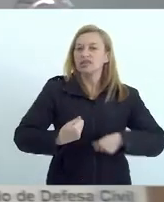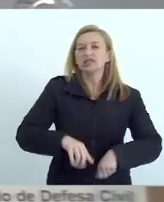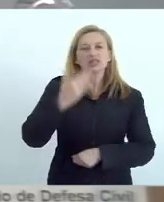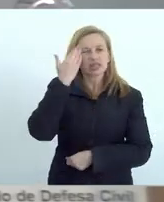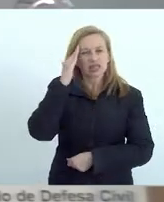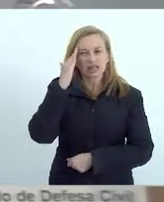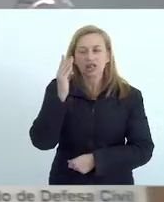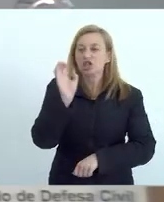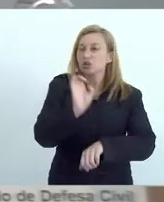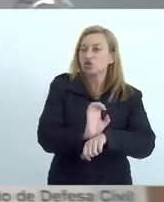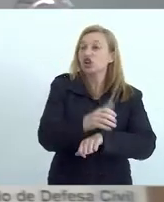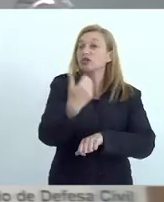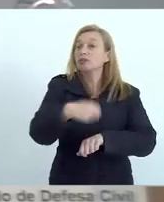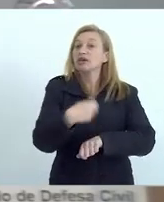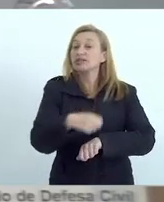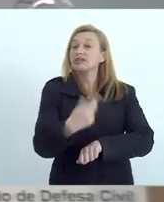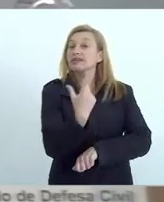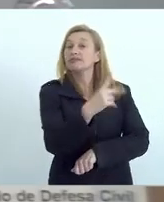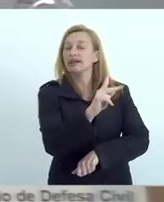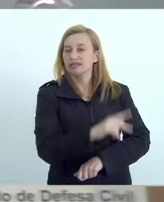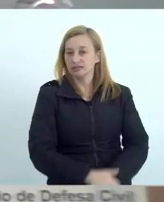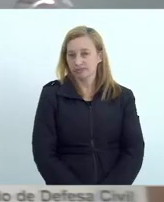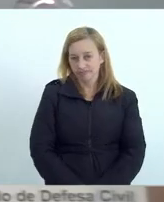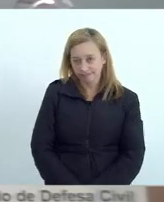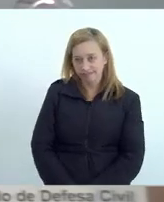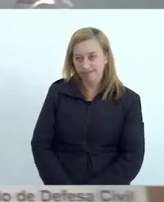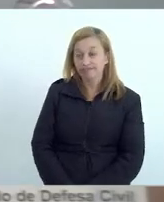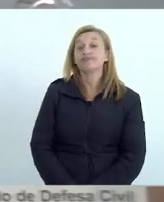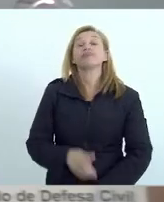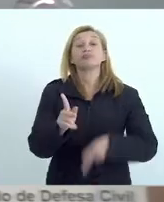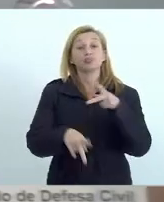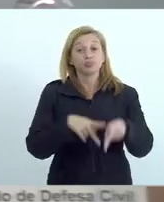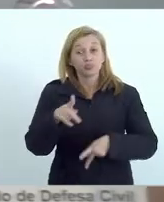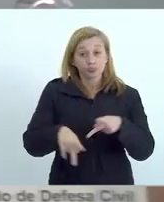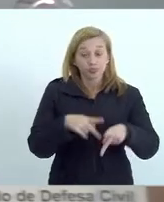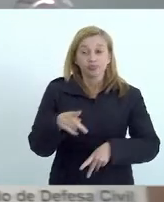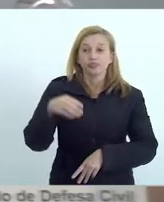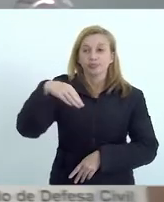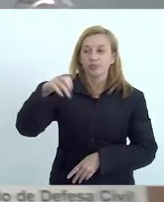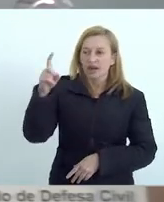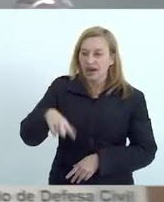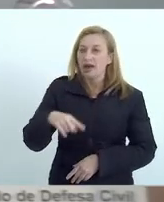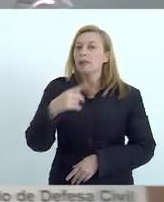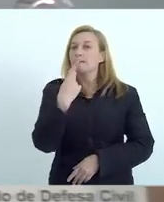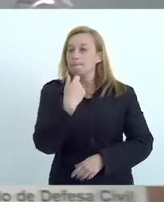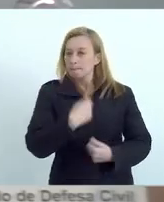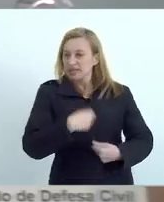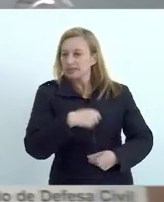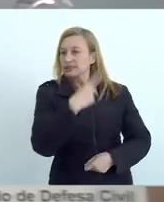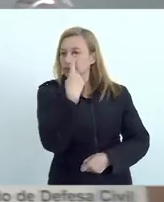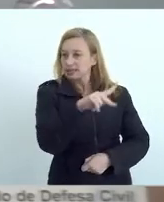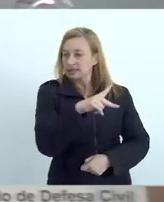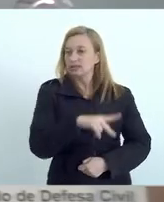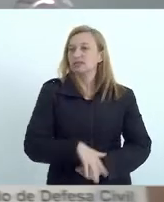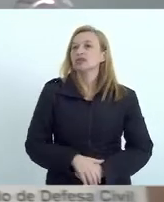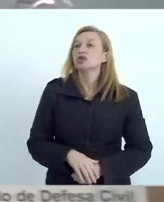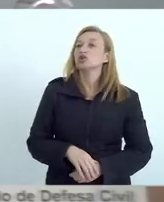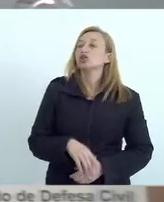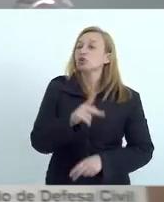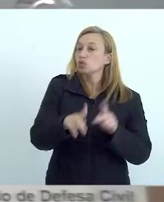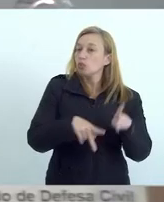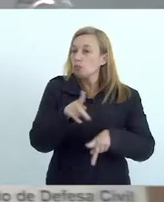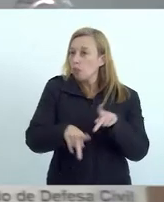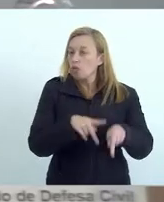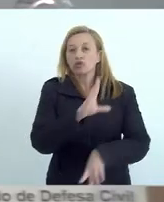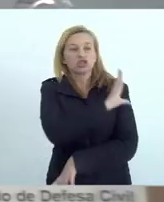que o estado precisa deles que a população de Macaé precisa deles que a